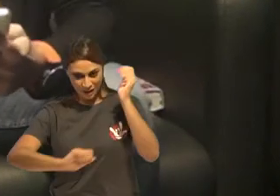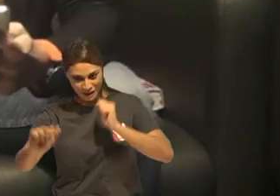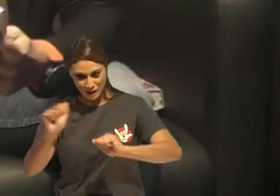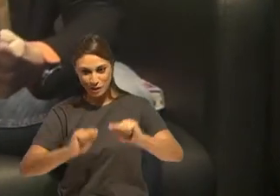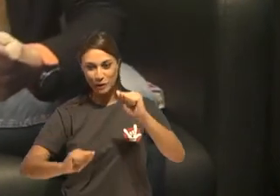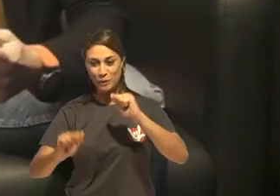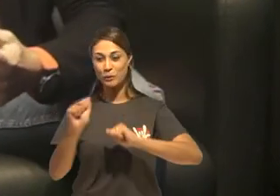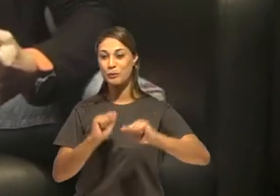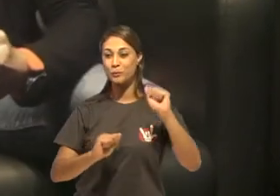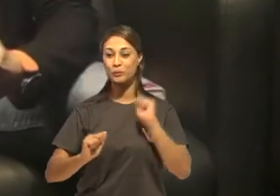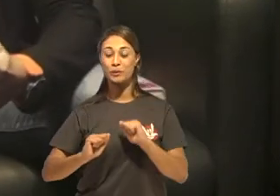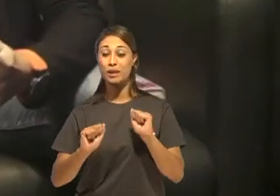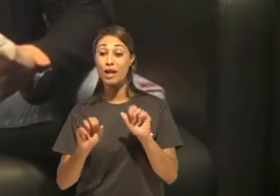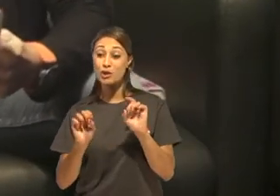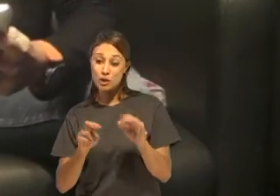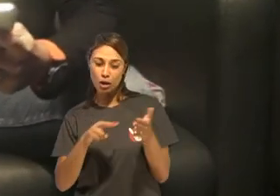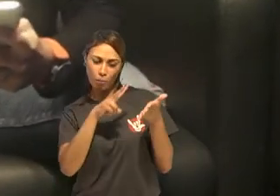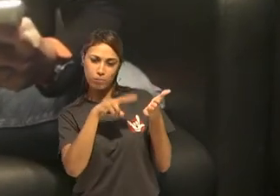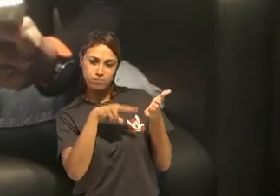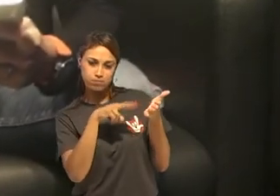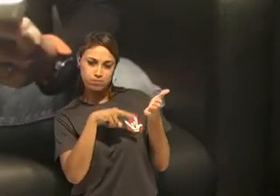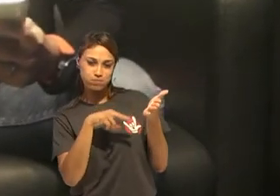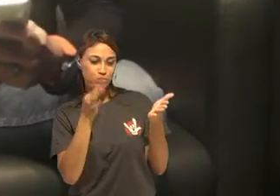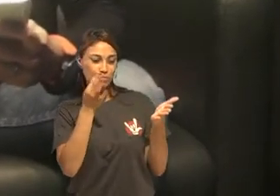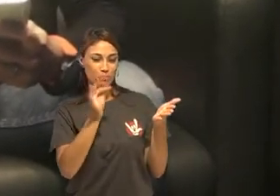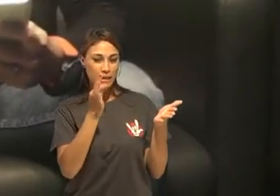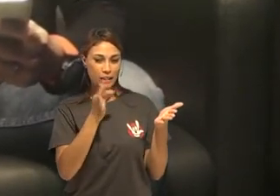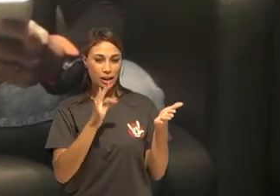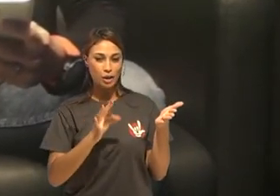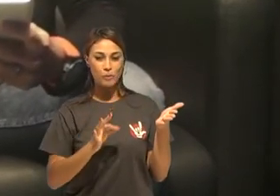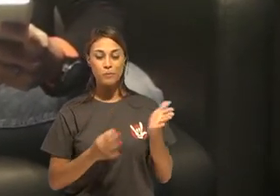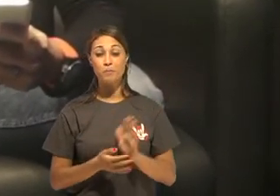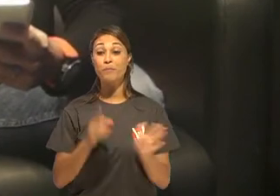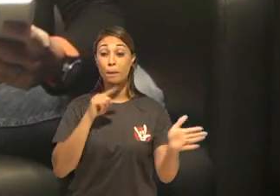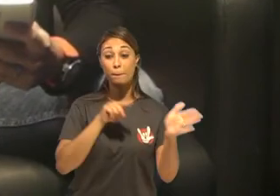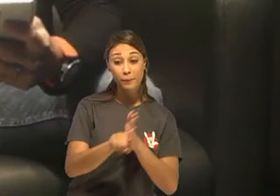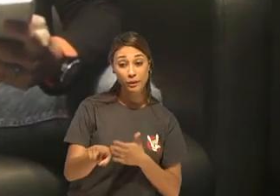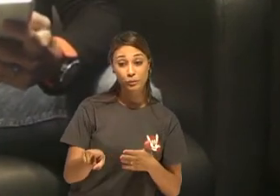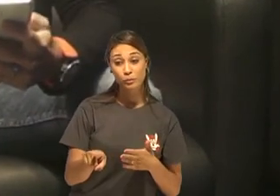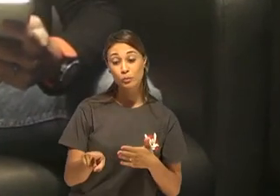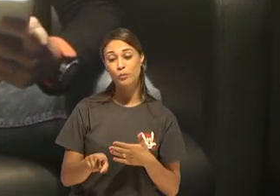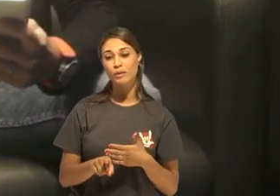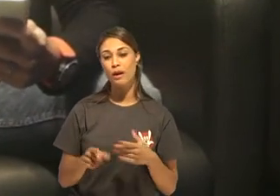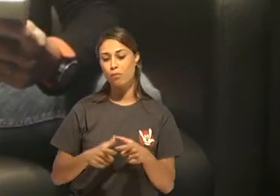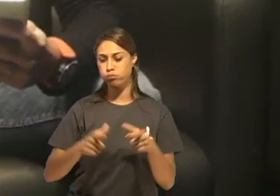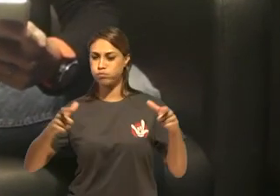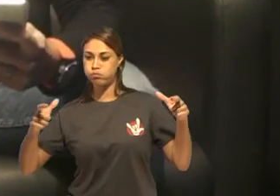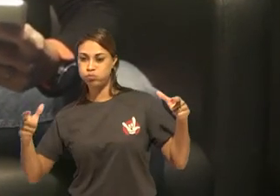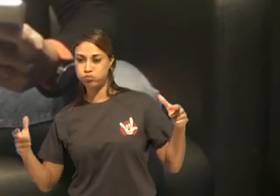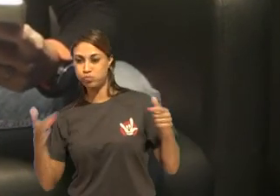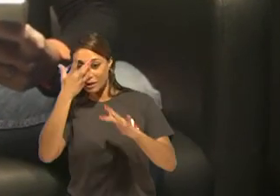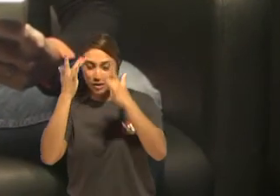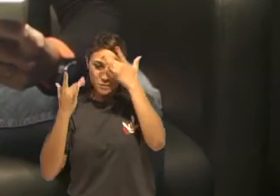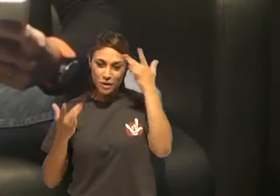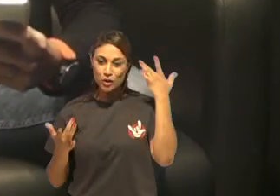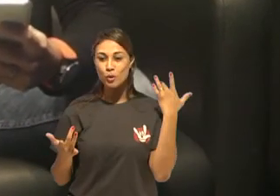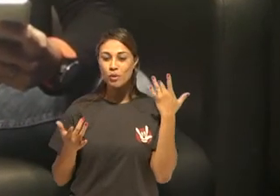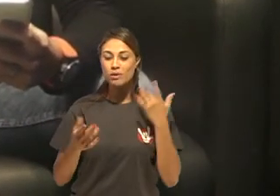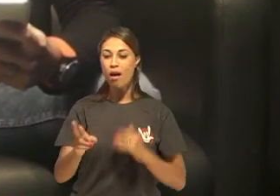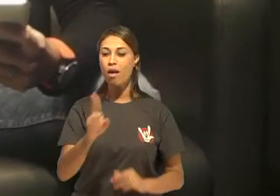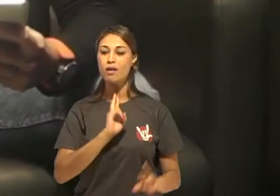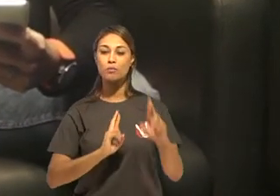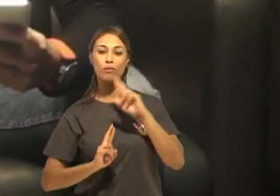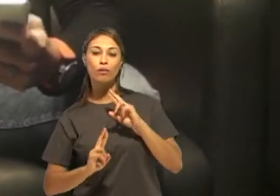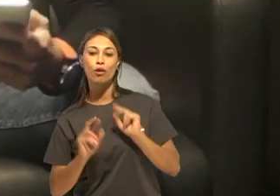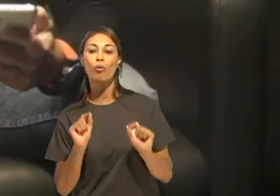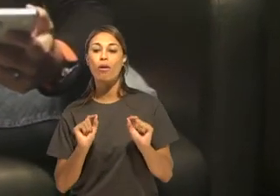Só para ler alguns comentários aqui, Ivan, a gente fez lá a pergunta, a maioria respondeu aqui que estaria comendo, né? O povo acho que está com